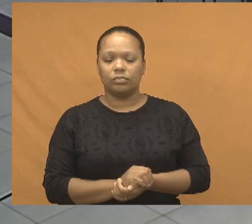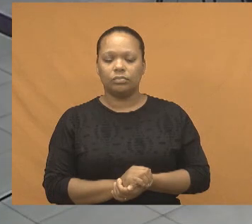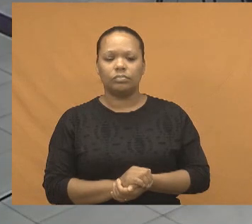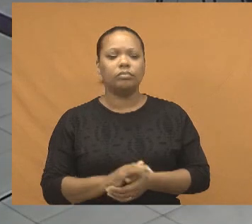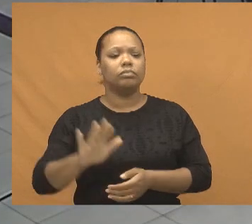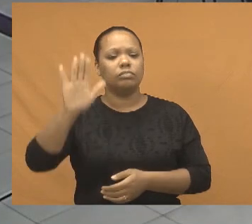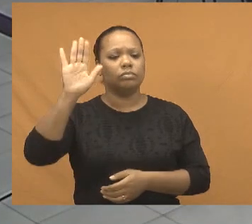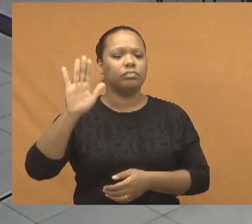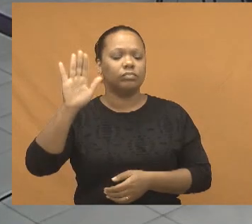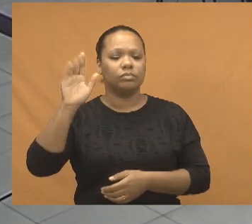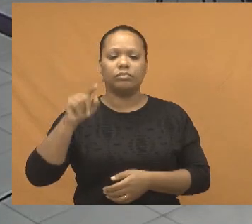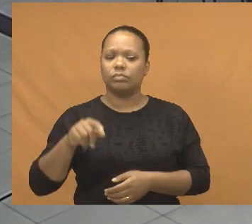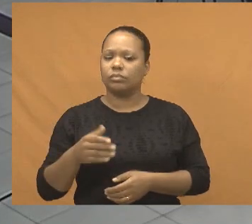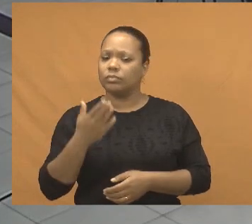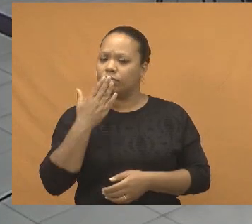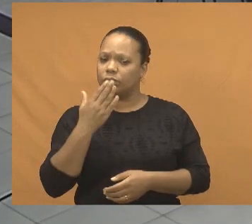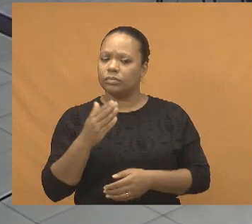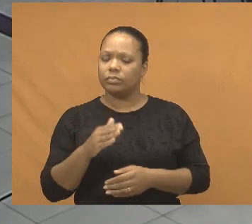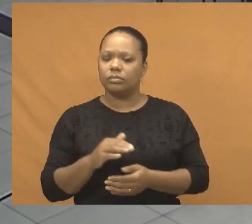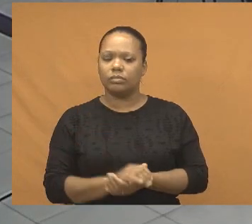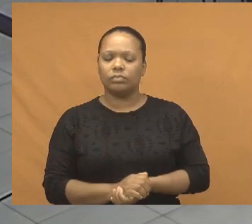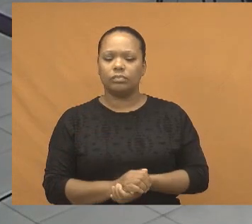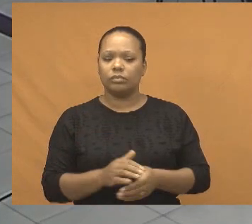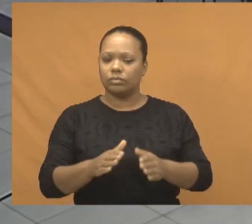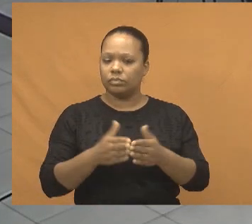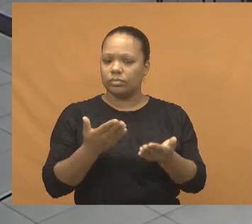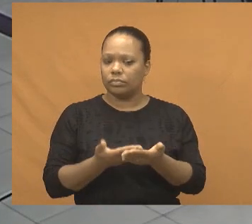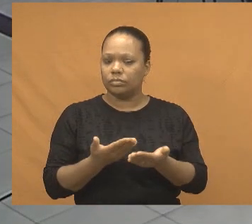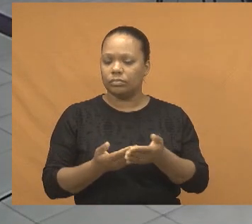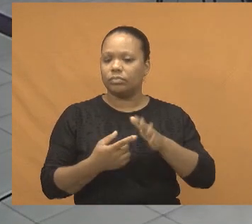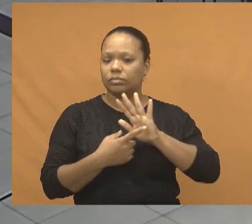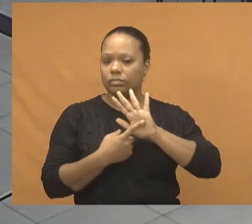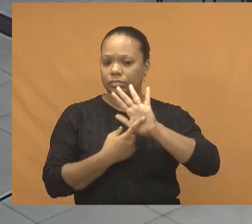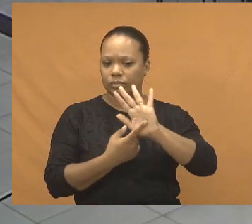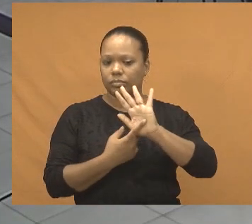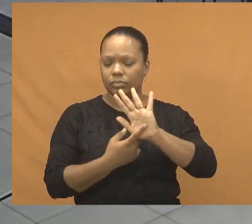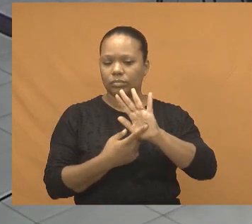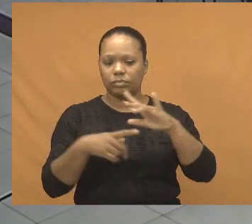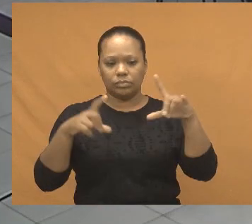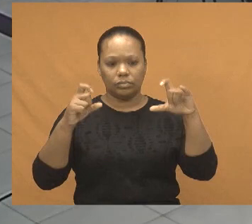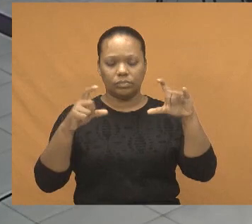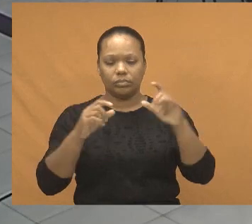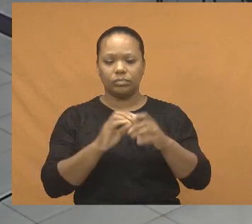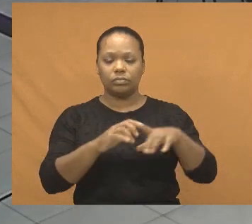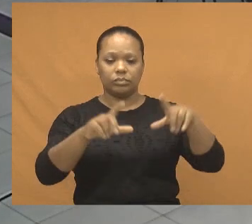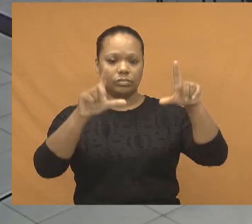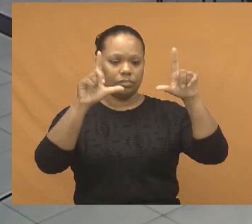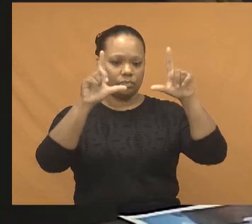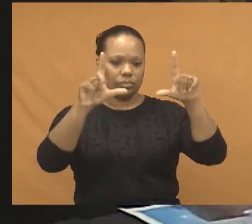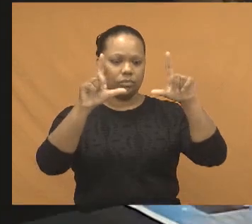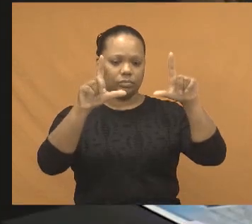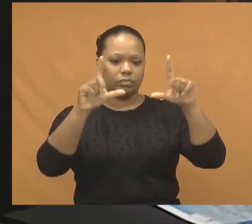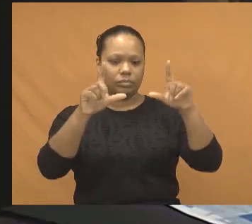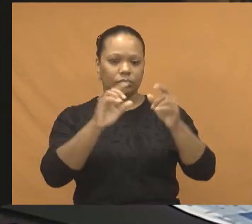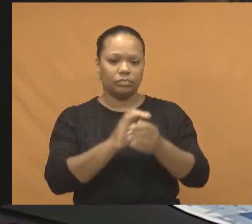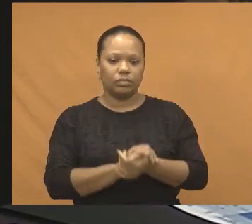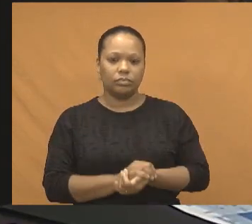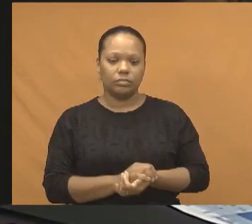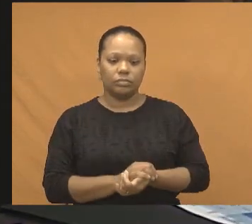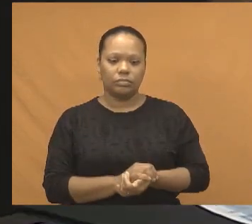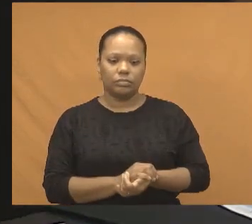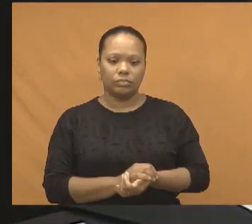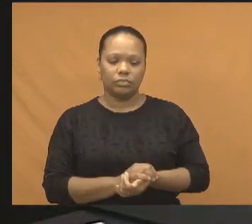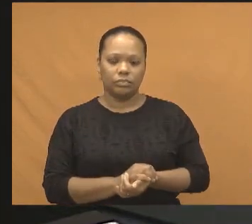Senhor presidente, eu fiz esse requerimento, e aí eu posso mostrar até uma foto aqui. Essa placa se encontra ali